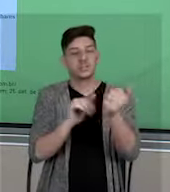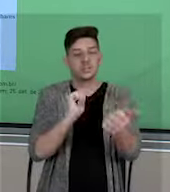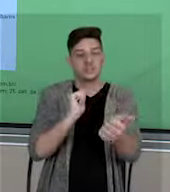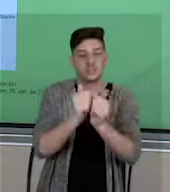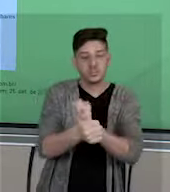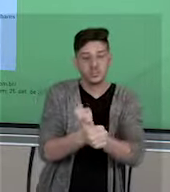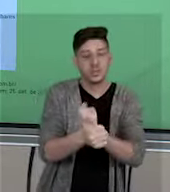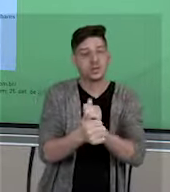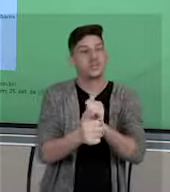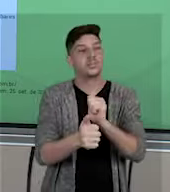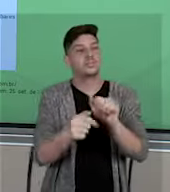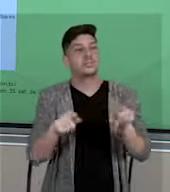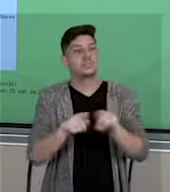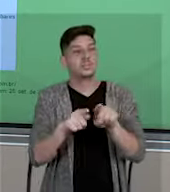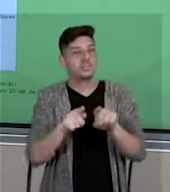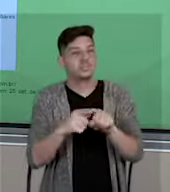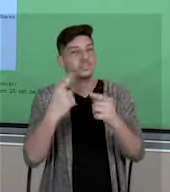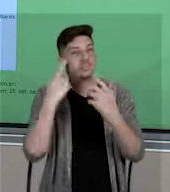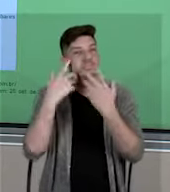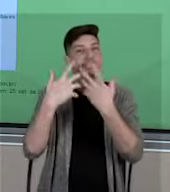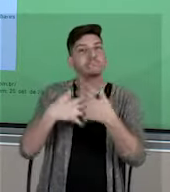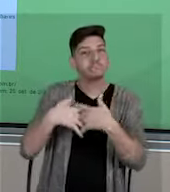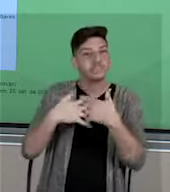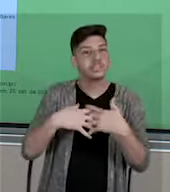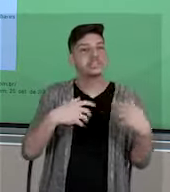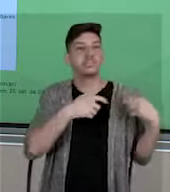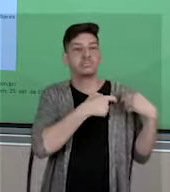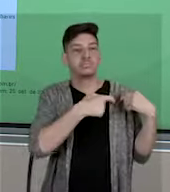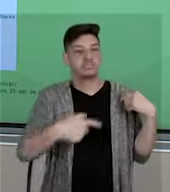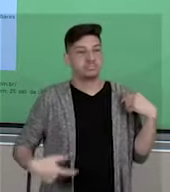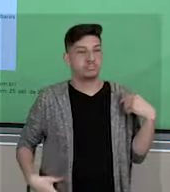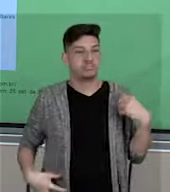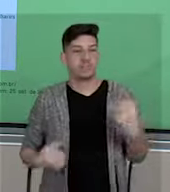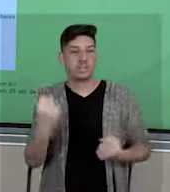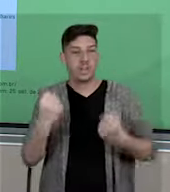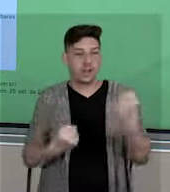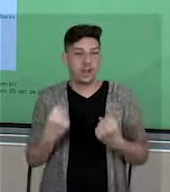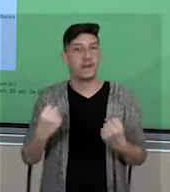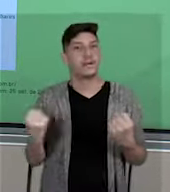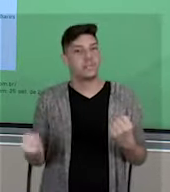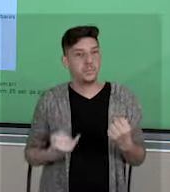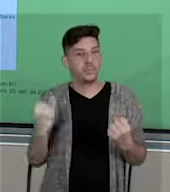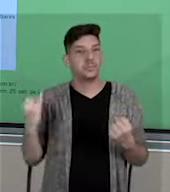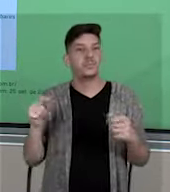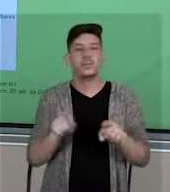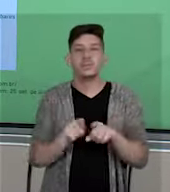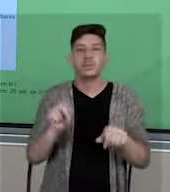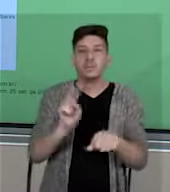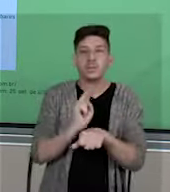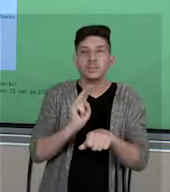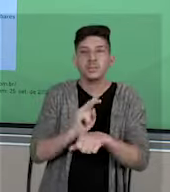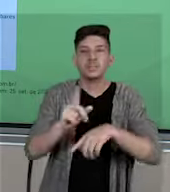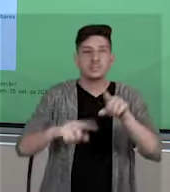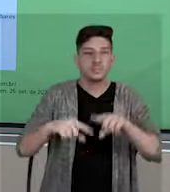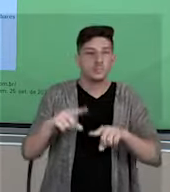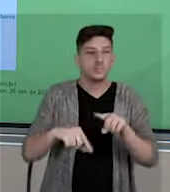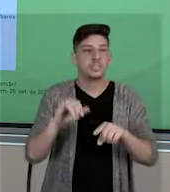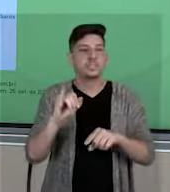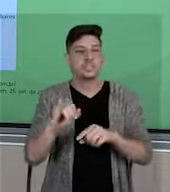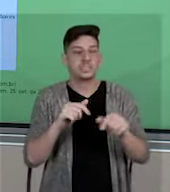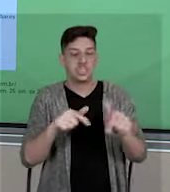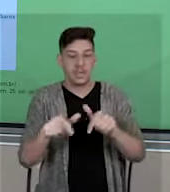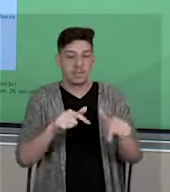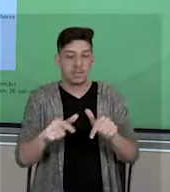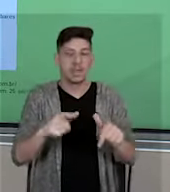esportes, pensar também, né, no uso de cinto de segurança, uso de proteção quando se trabalha em situações que você está muito